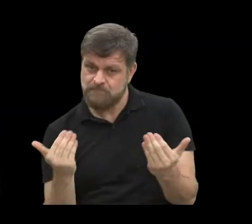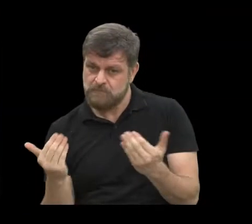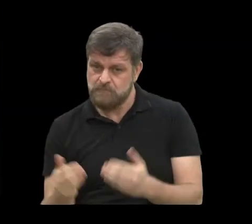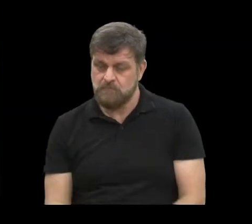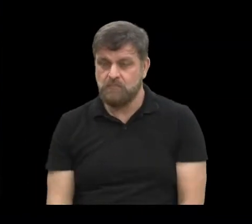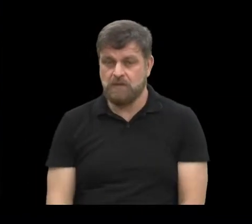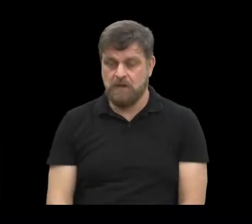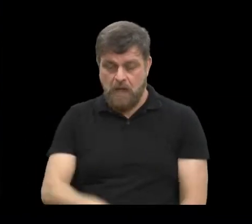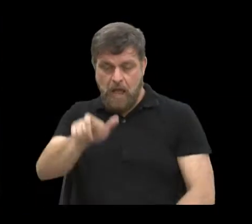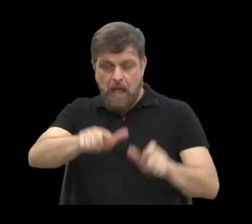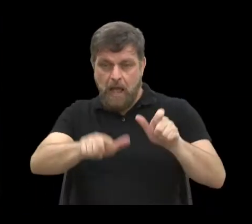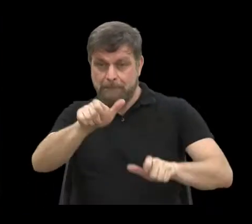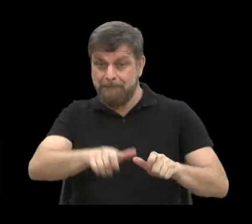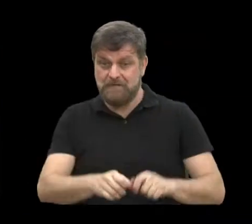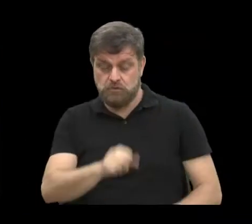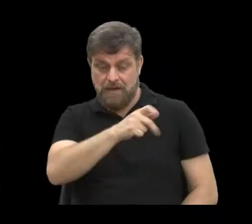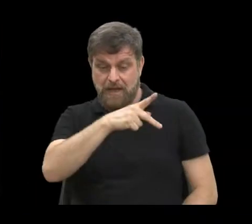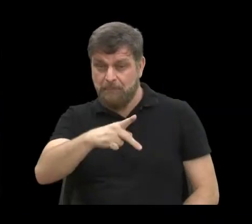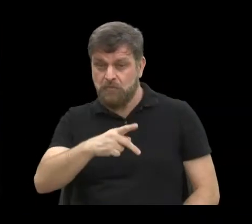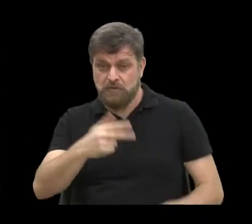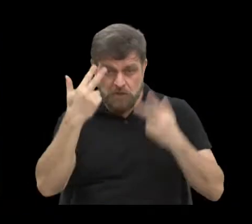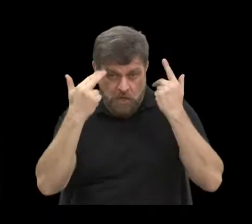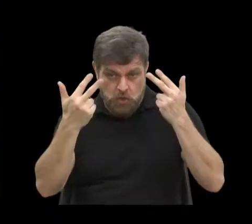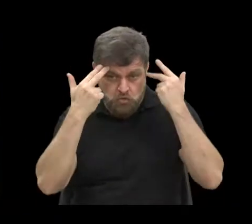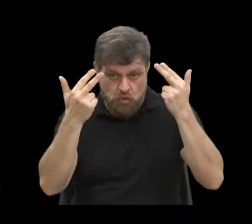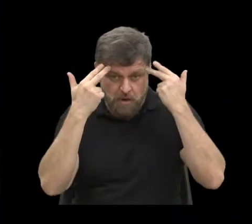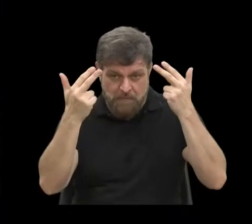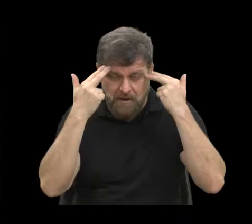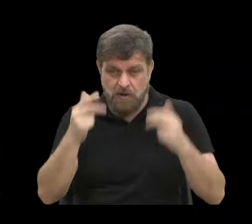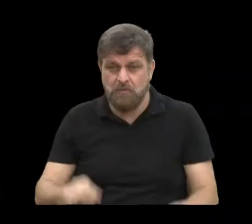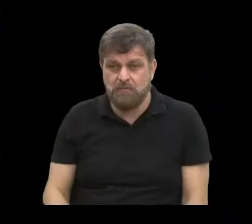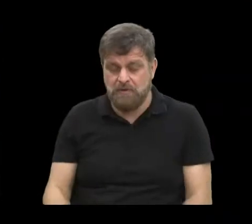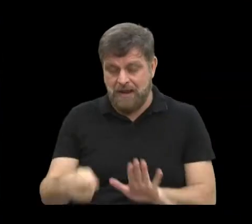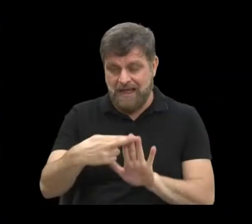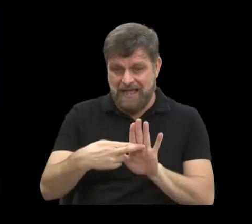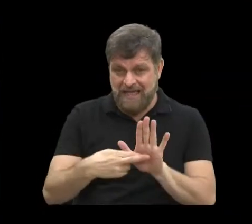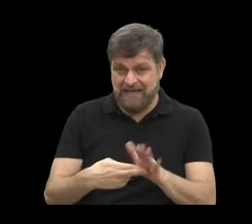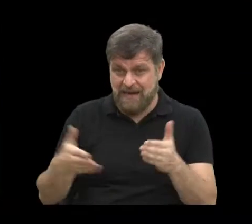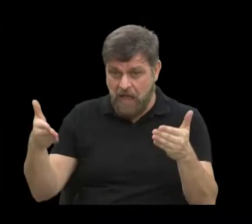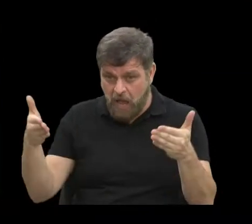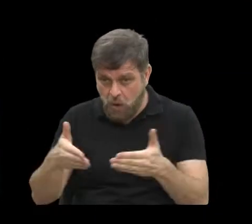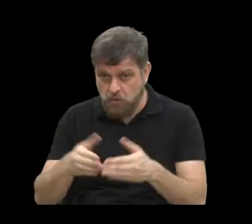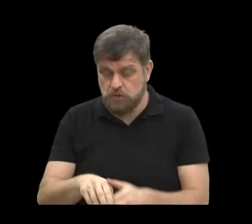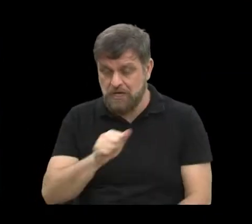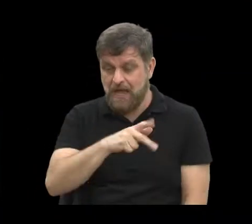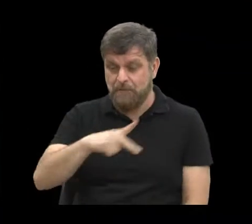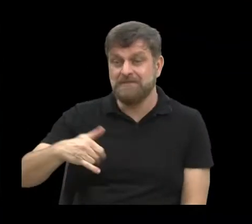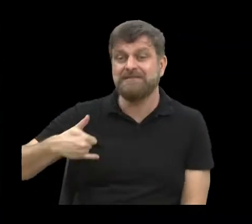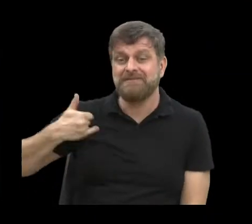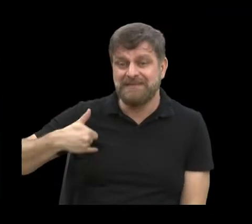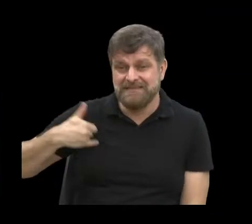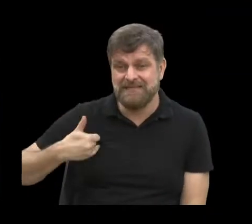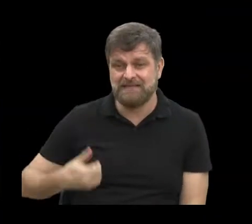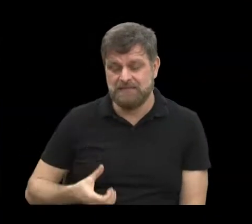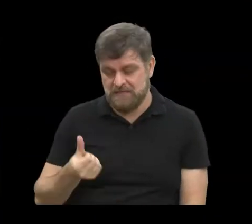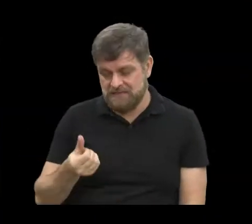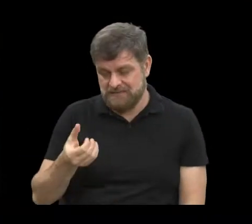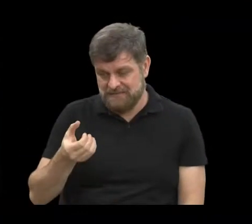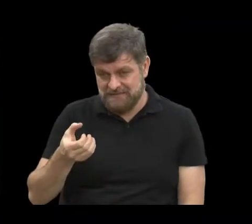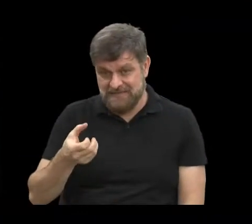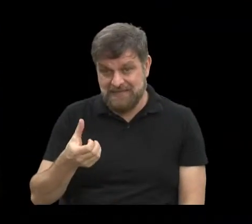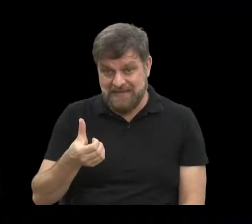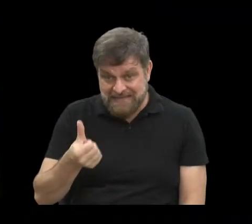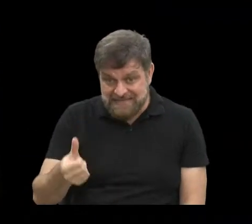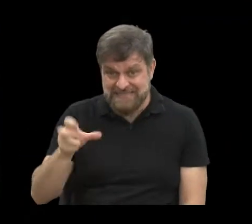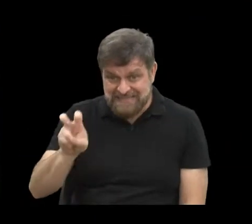regra geral da Previdência, né? A regra geral hoje, qual que é? Para a aposentadoria por idade,